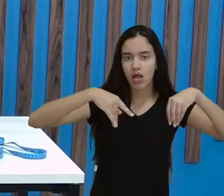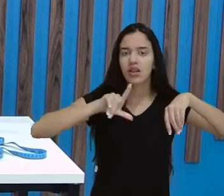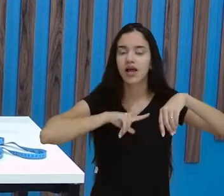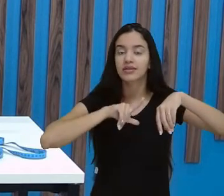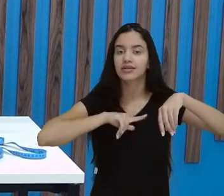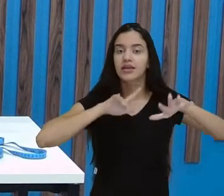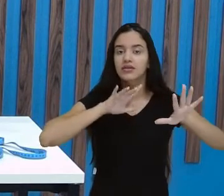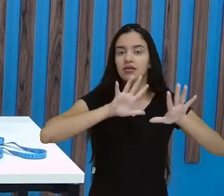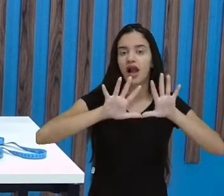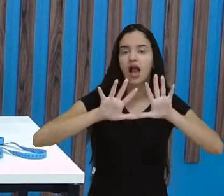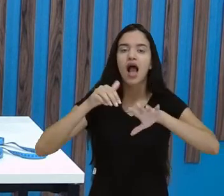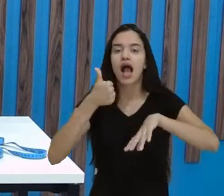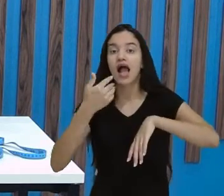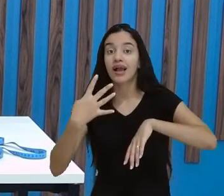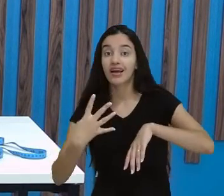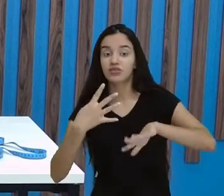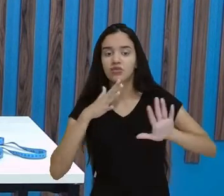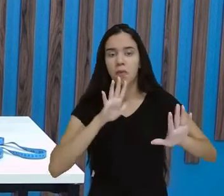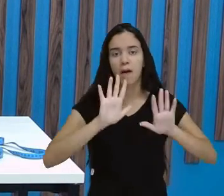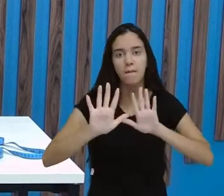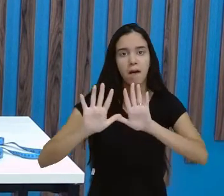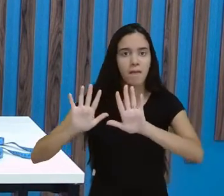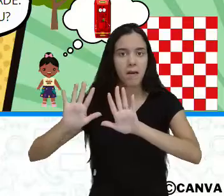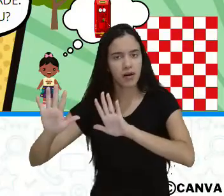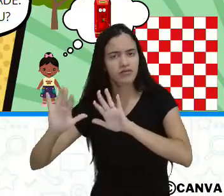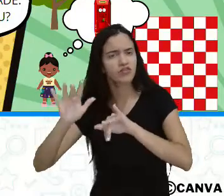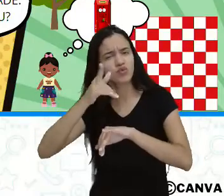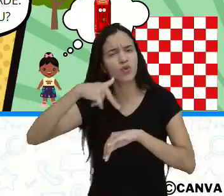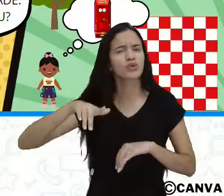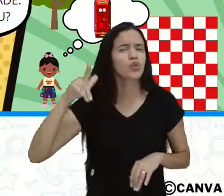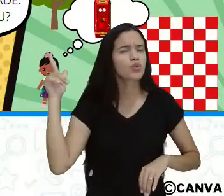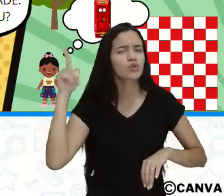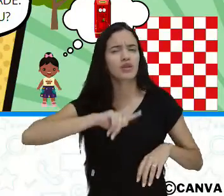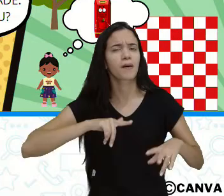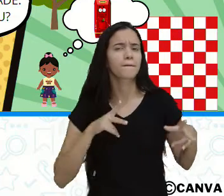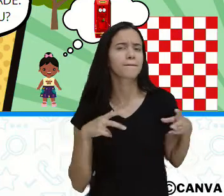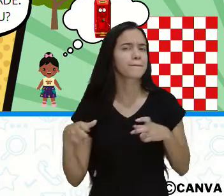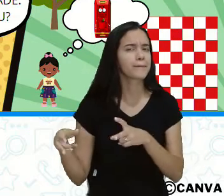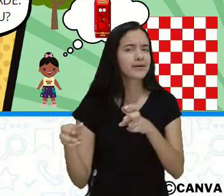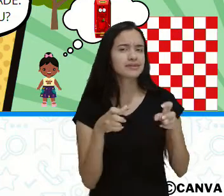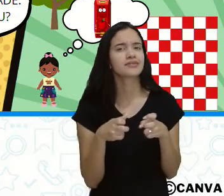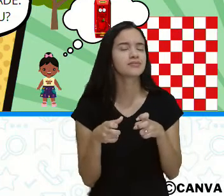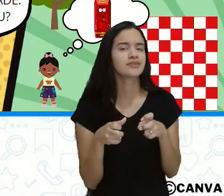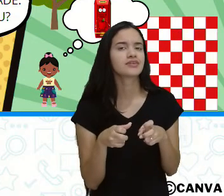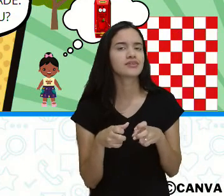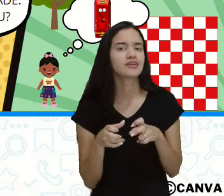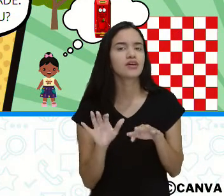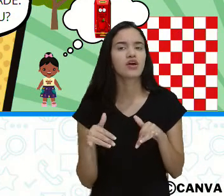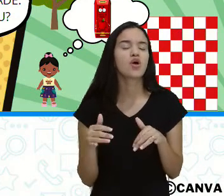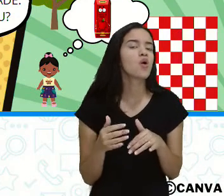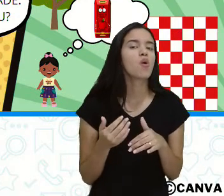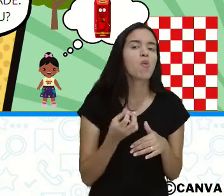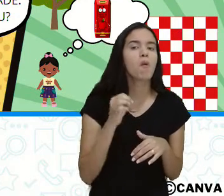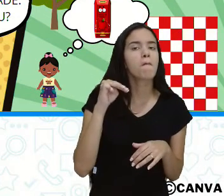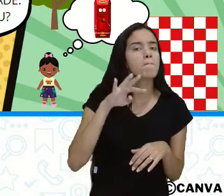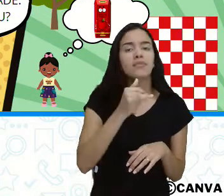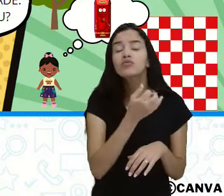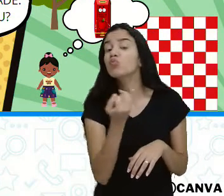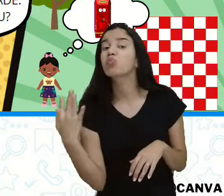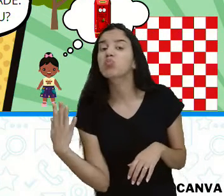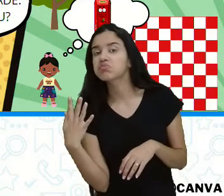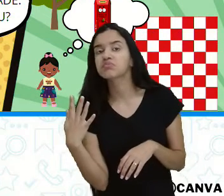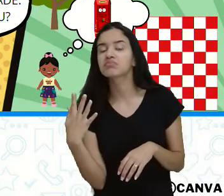quantos metros tem essa toalha? Será que vocês conseguem perceber isso aí? Quantos metros tem a